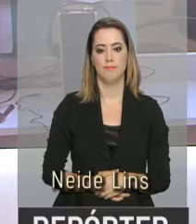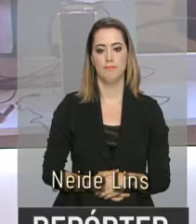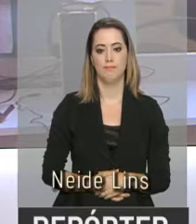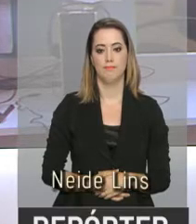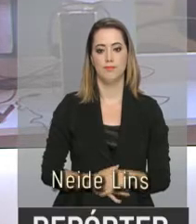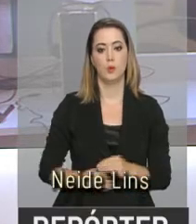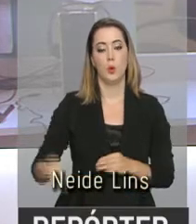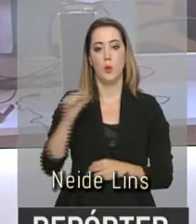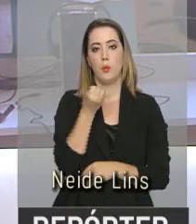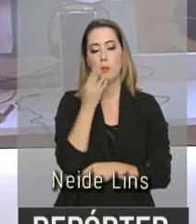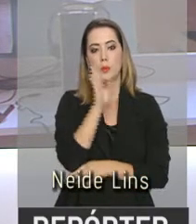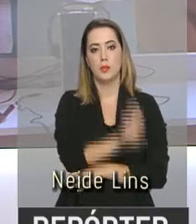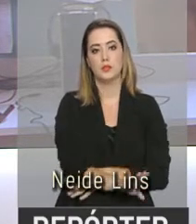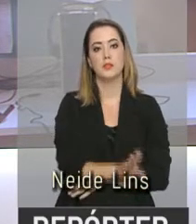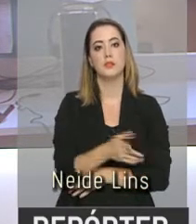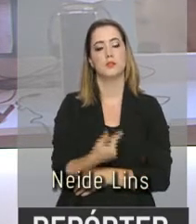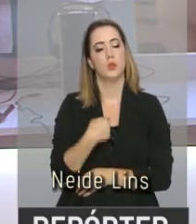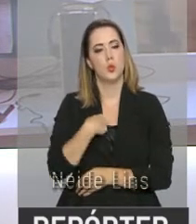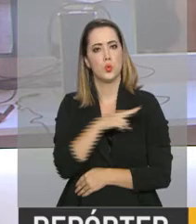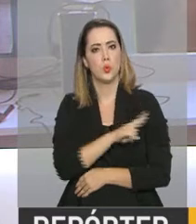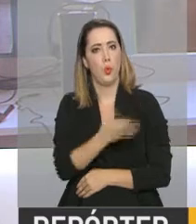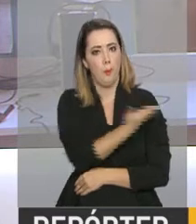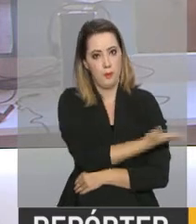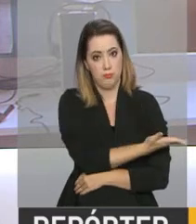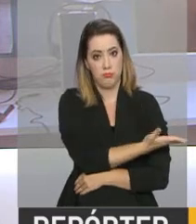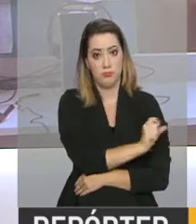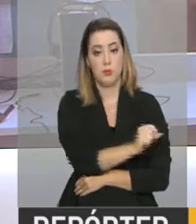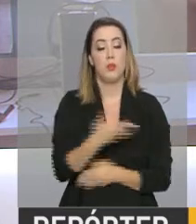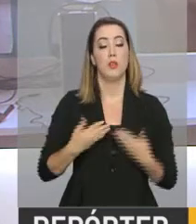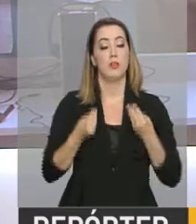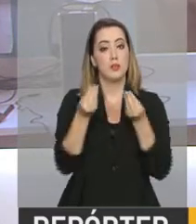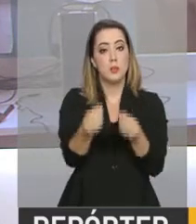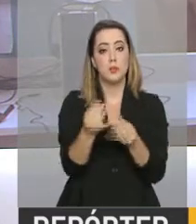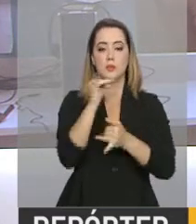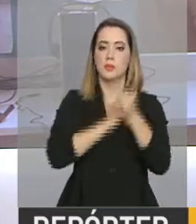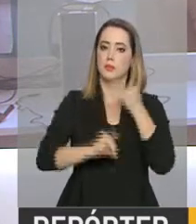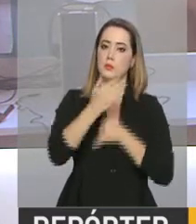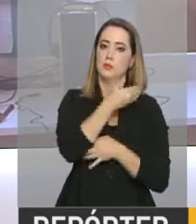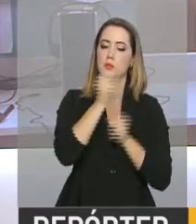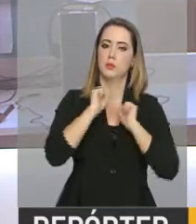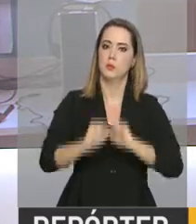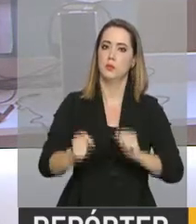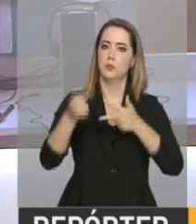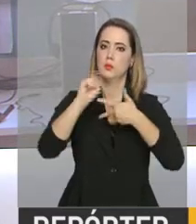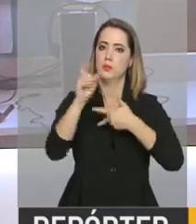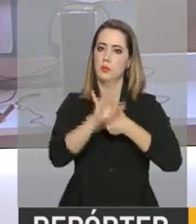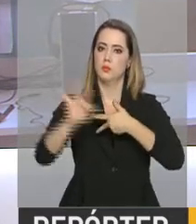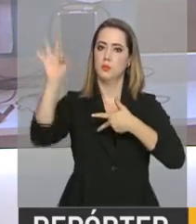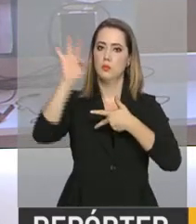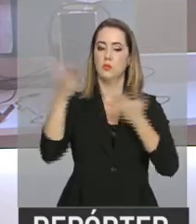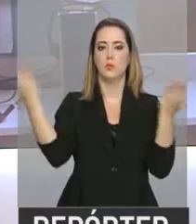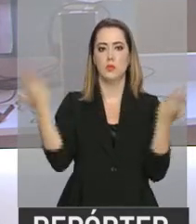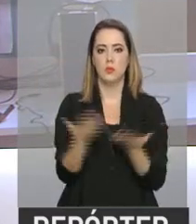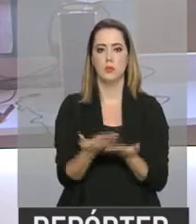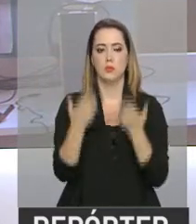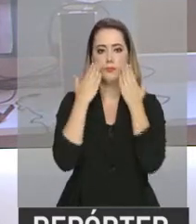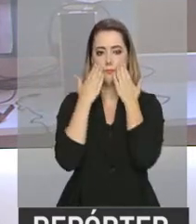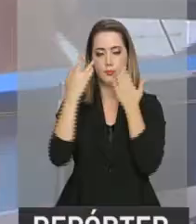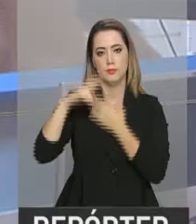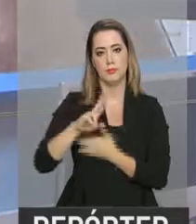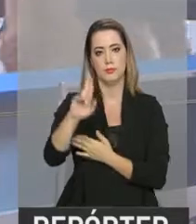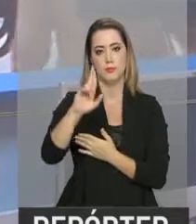olá boa tarde eu sou josé luiz filho ea partir de agora trago pra você as notícias do poder executivo federal aqui no repórter